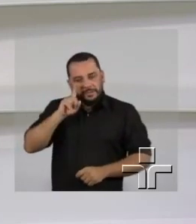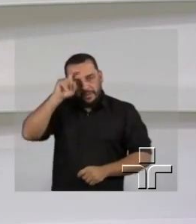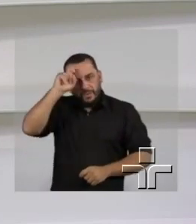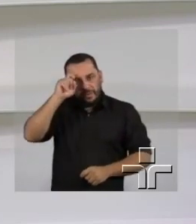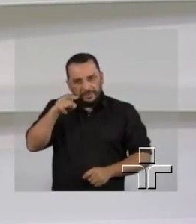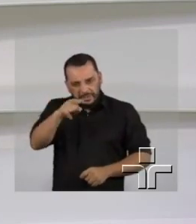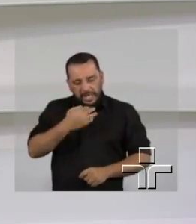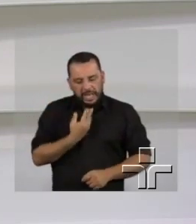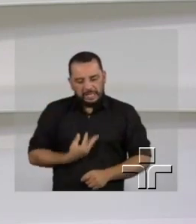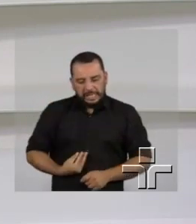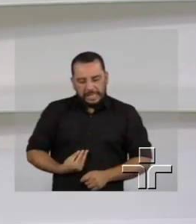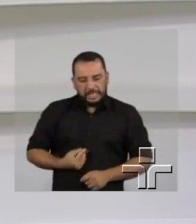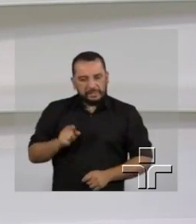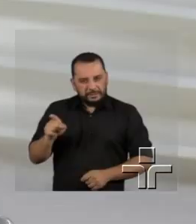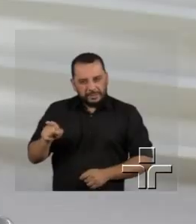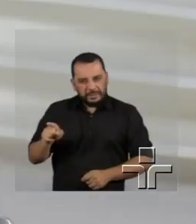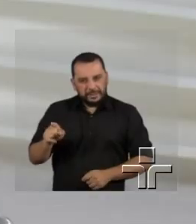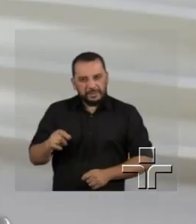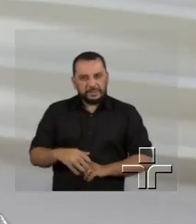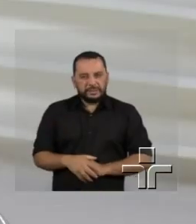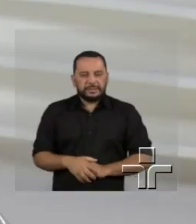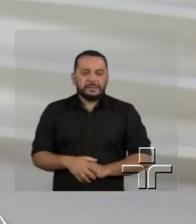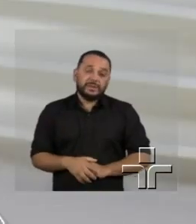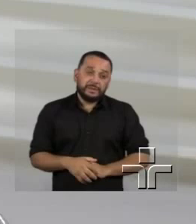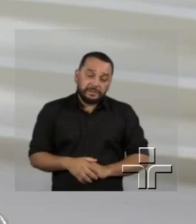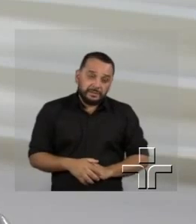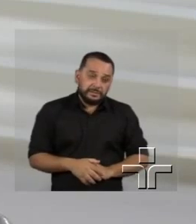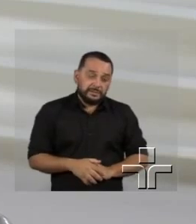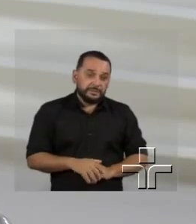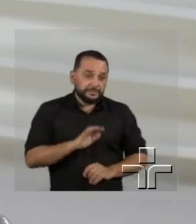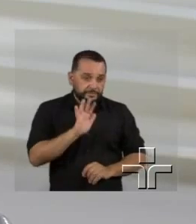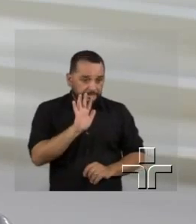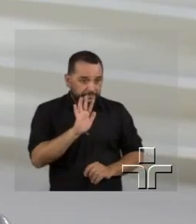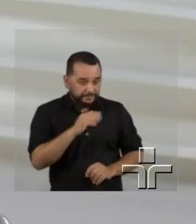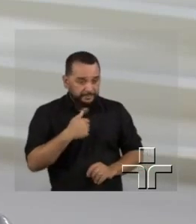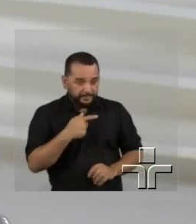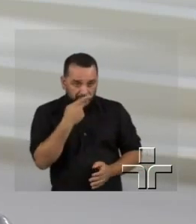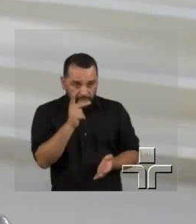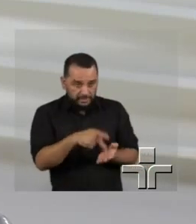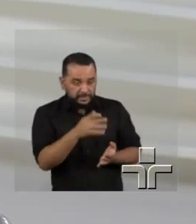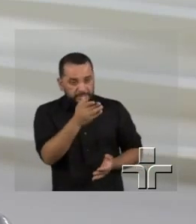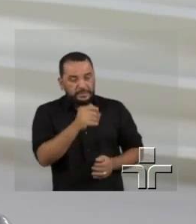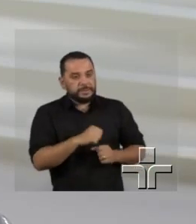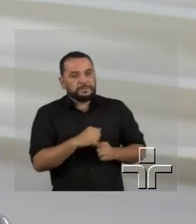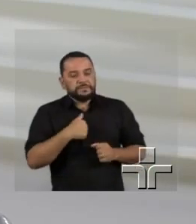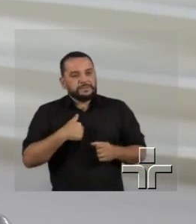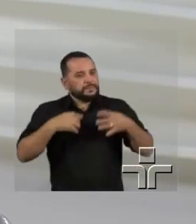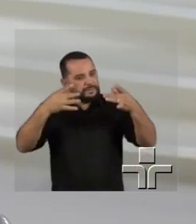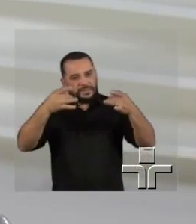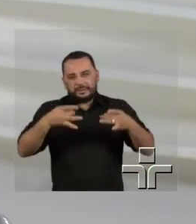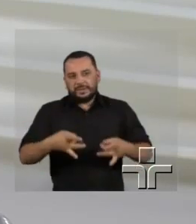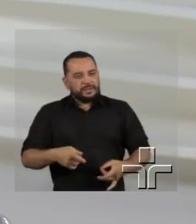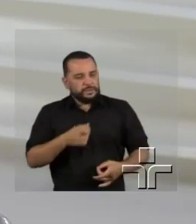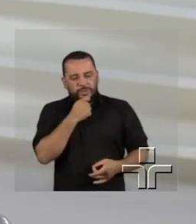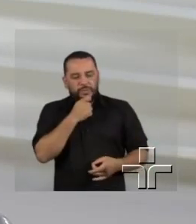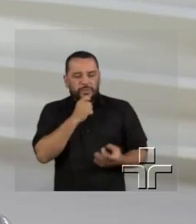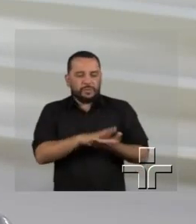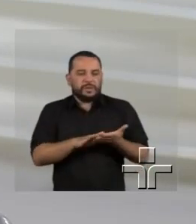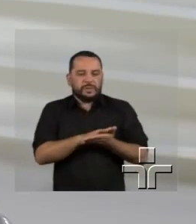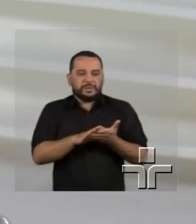você governar para todos, eliminando o radicalismo, realmente voltar a uma tranquilidade,